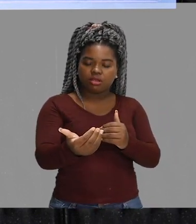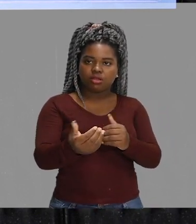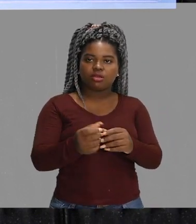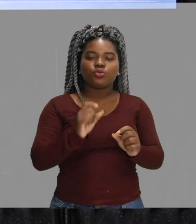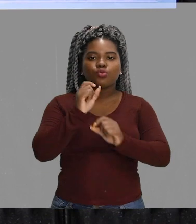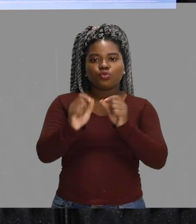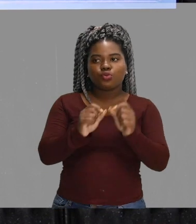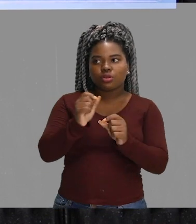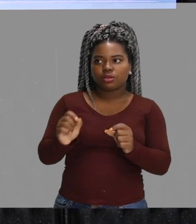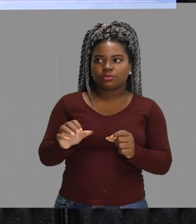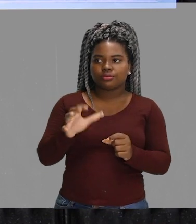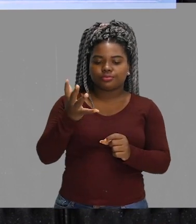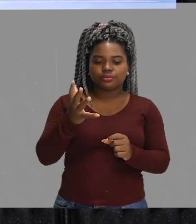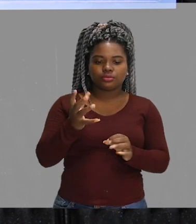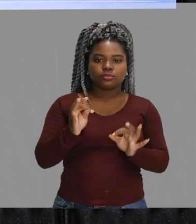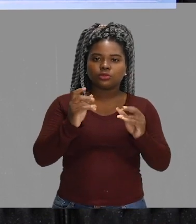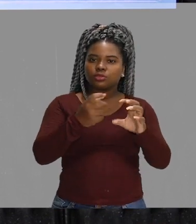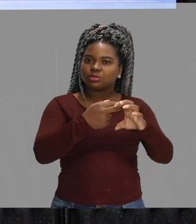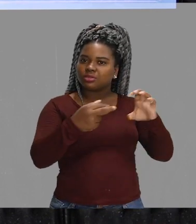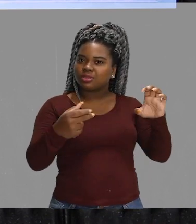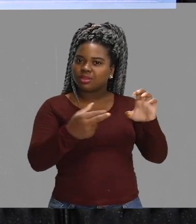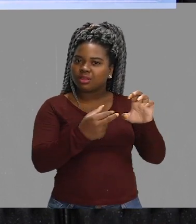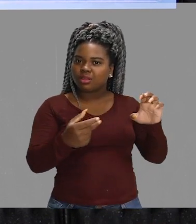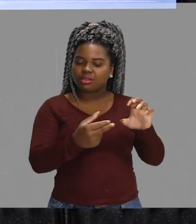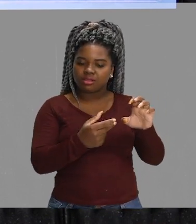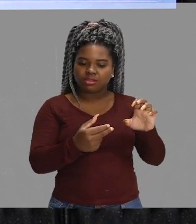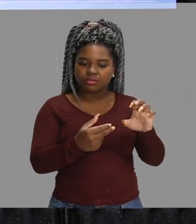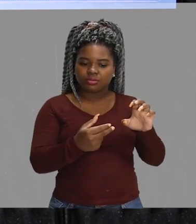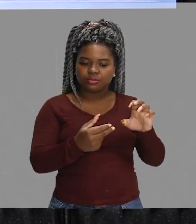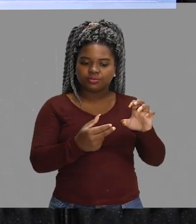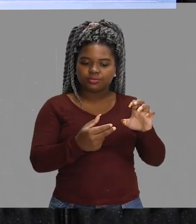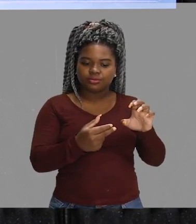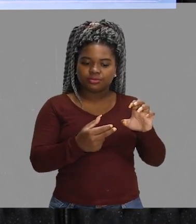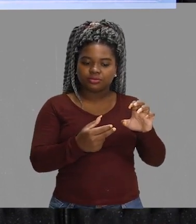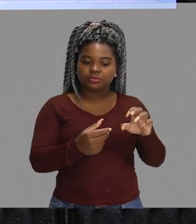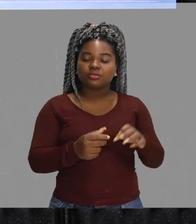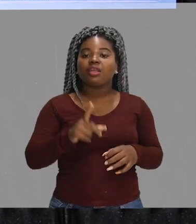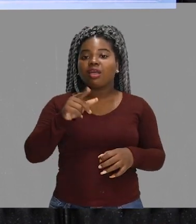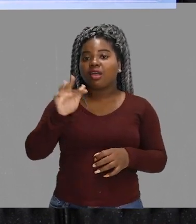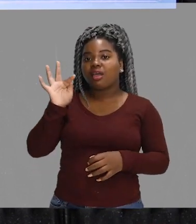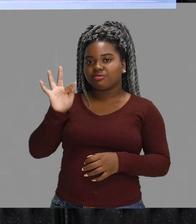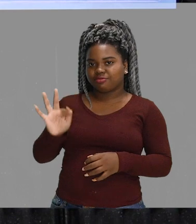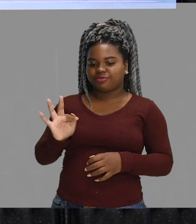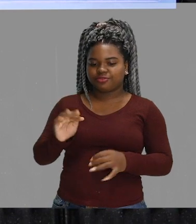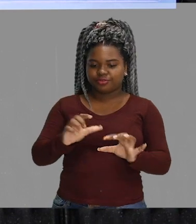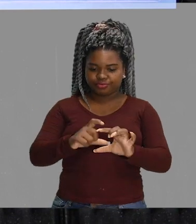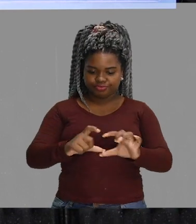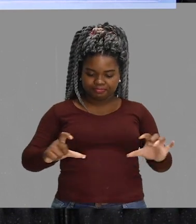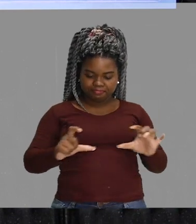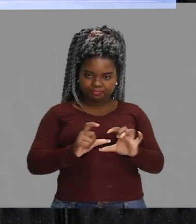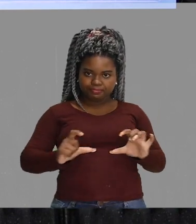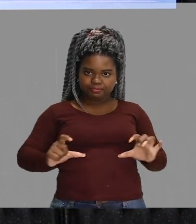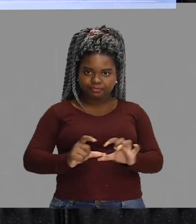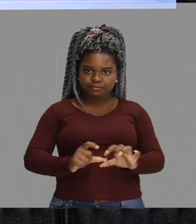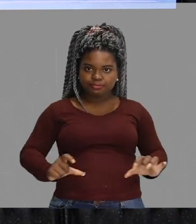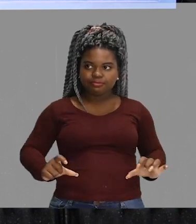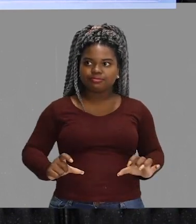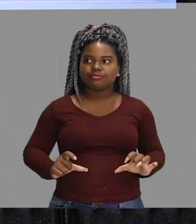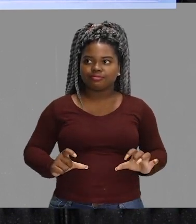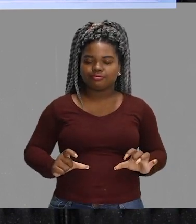no subnível, no nível 6. Então, como ele tem um elétron no